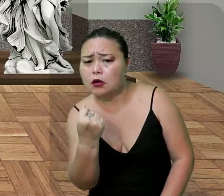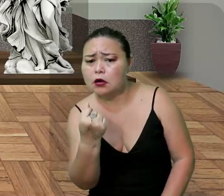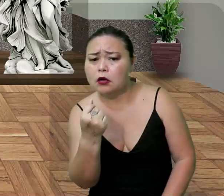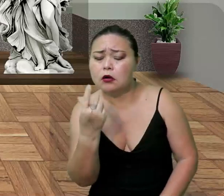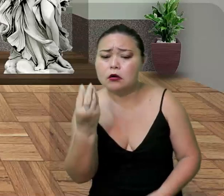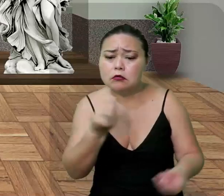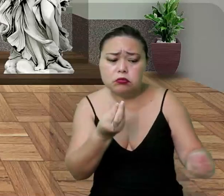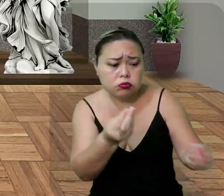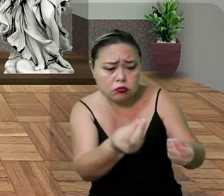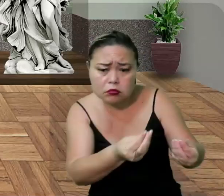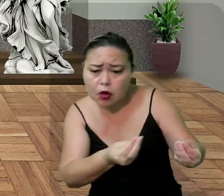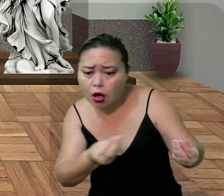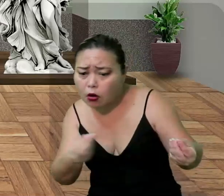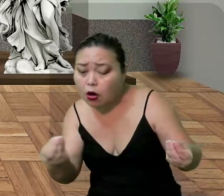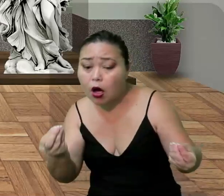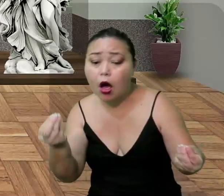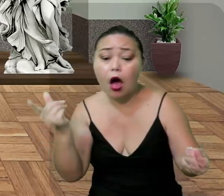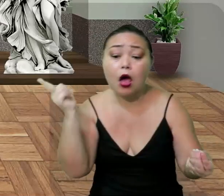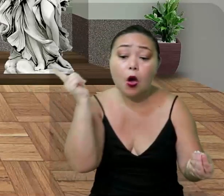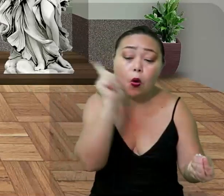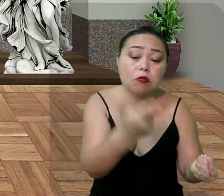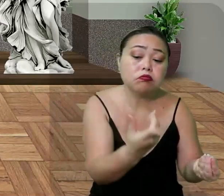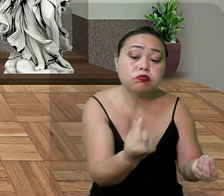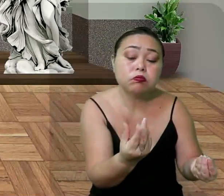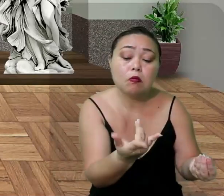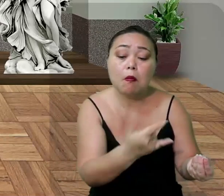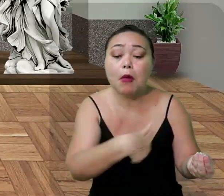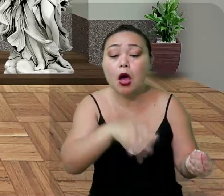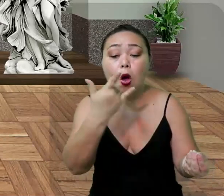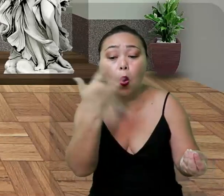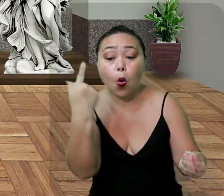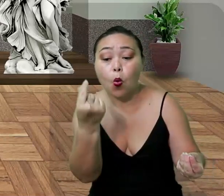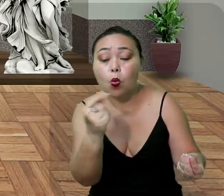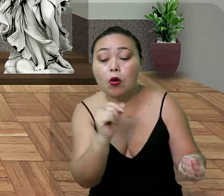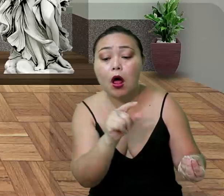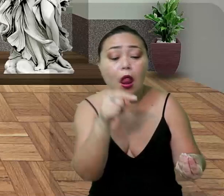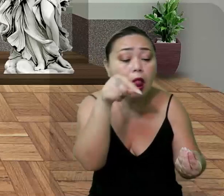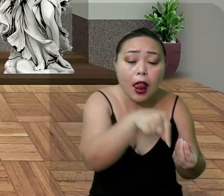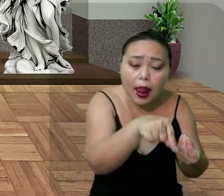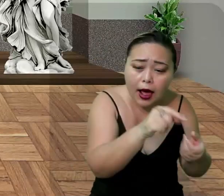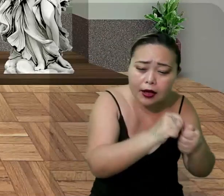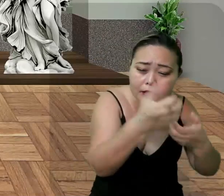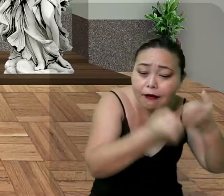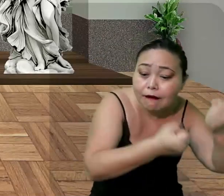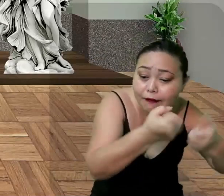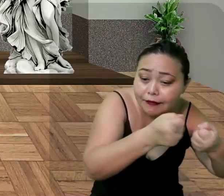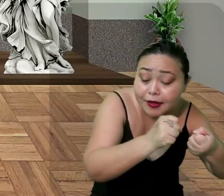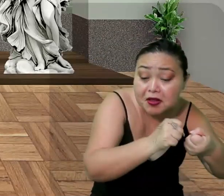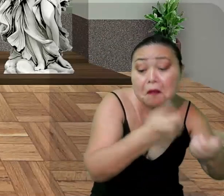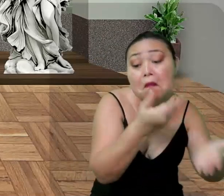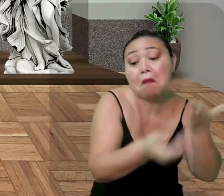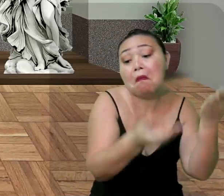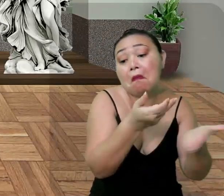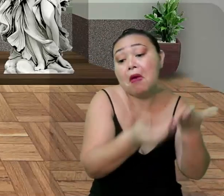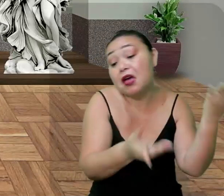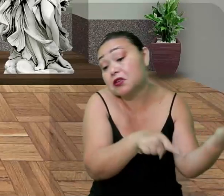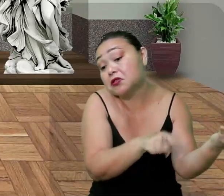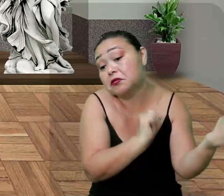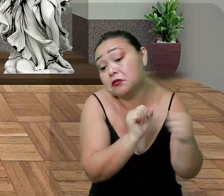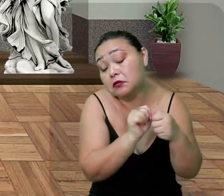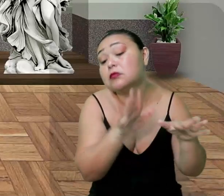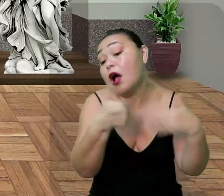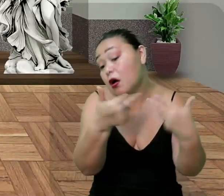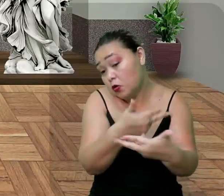Os atravessadores é que acabam ganhando maior lucro. E o produtor lá da ponta é que mais perde. Então tem essas